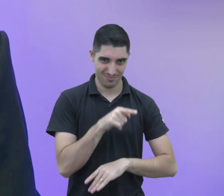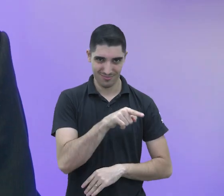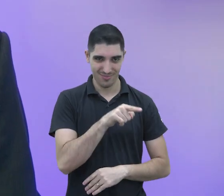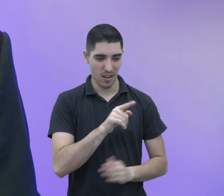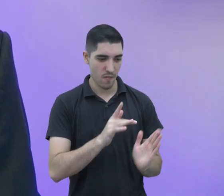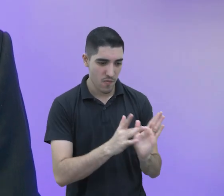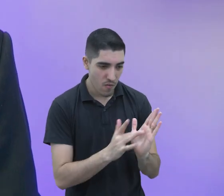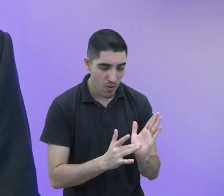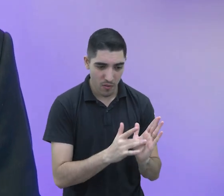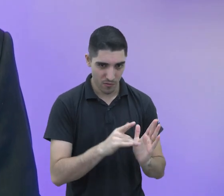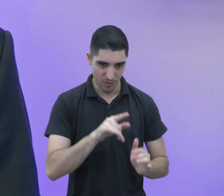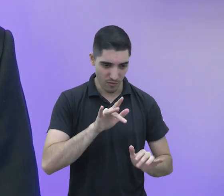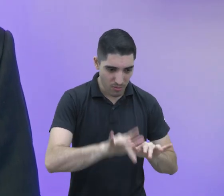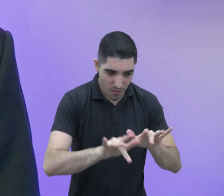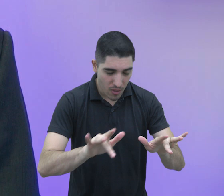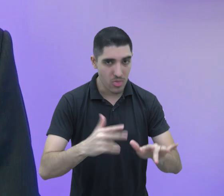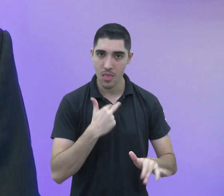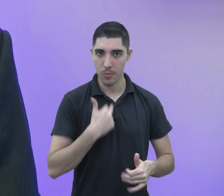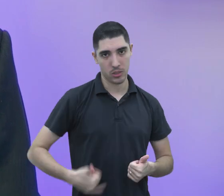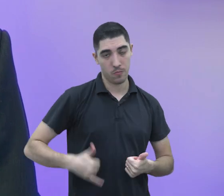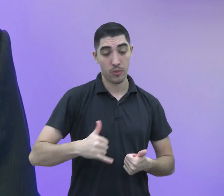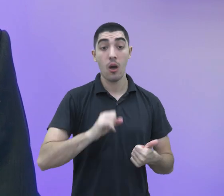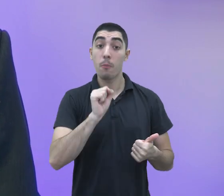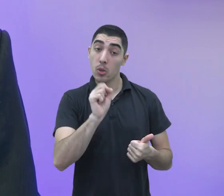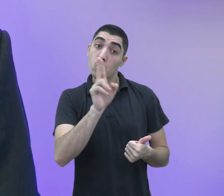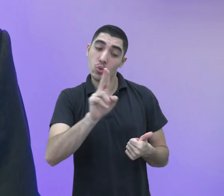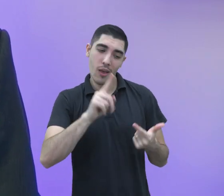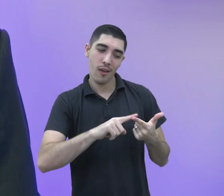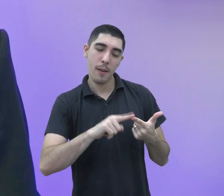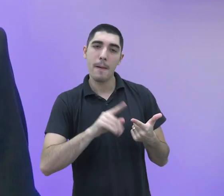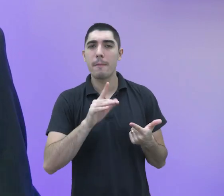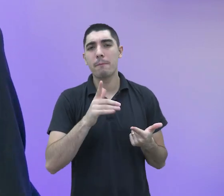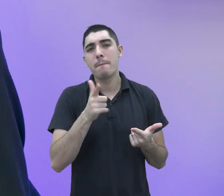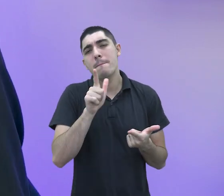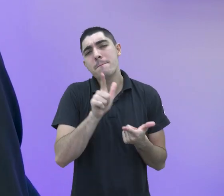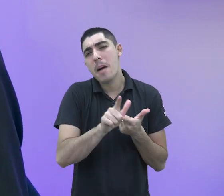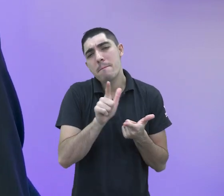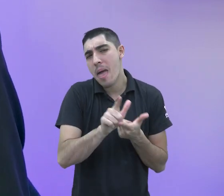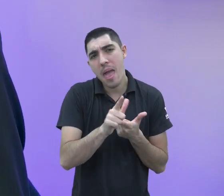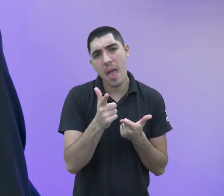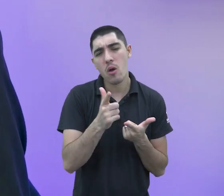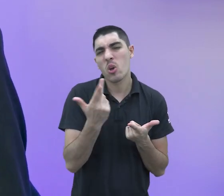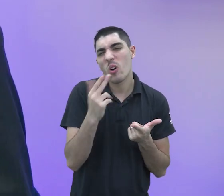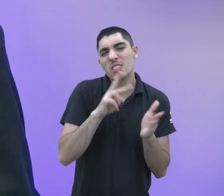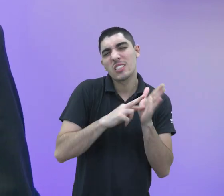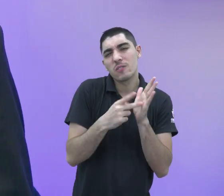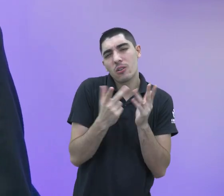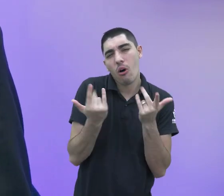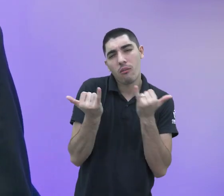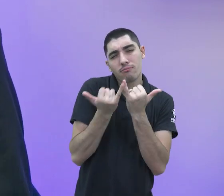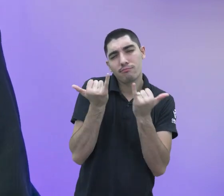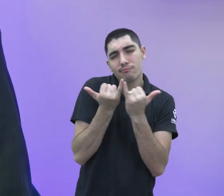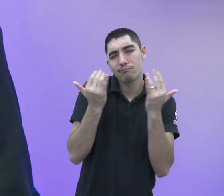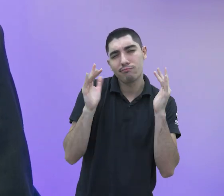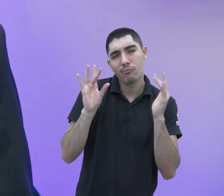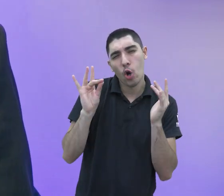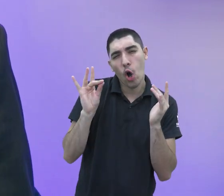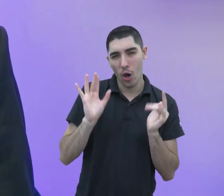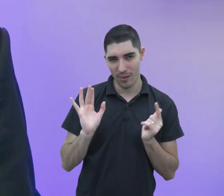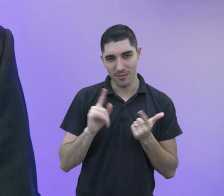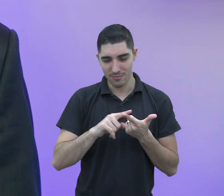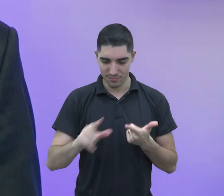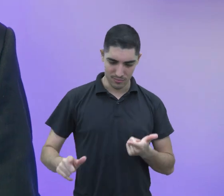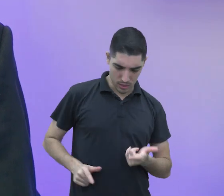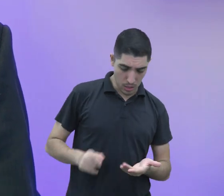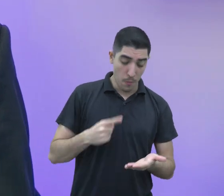da cabine de votação. O que o eleitor pode se socorrer é o que nós chamamos de colinha. É um papel em que ele vai